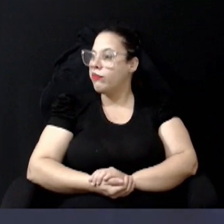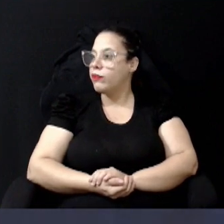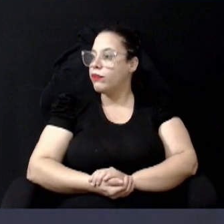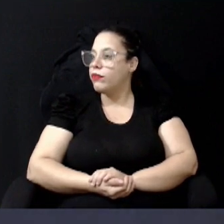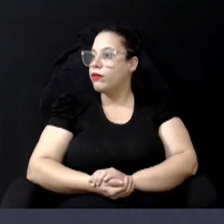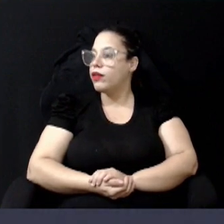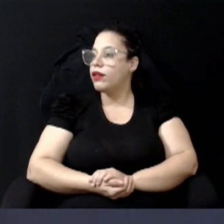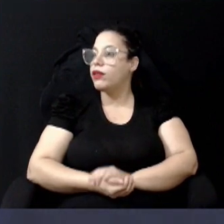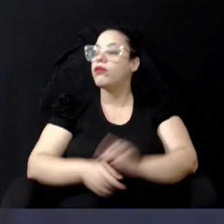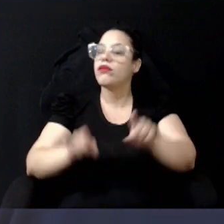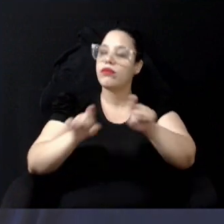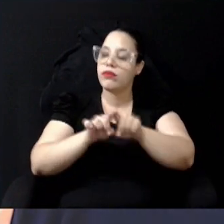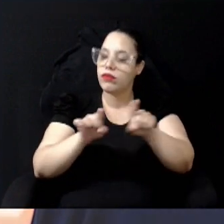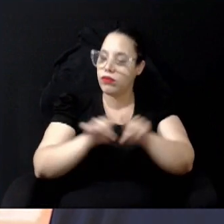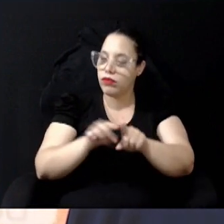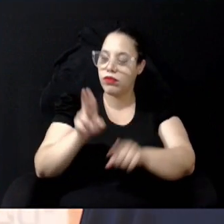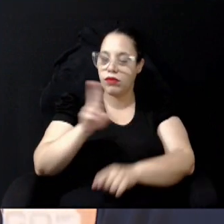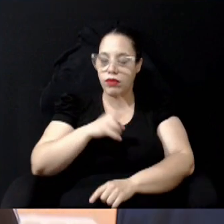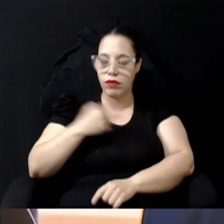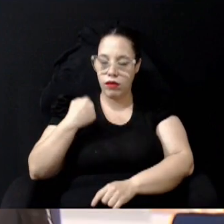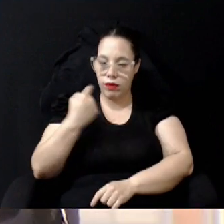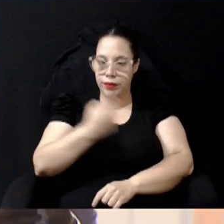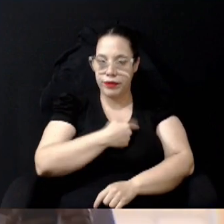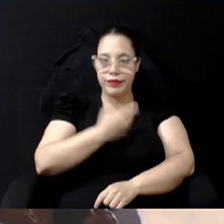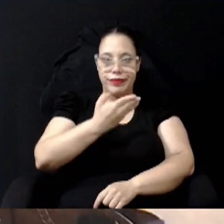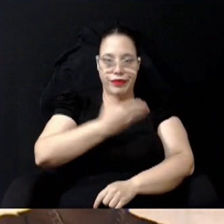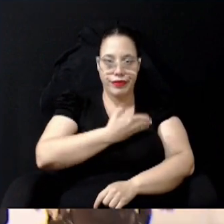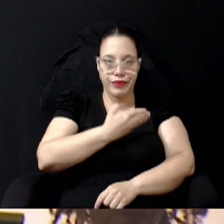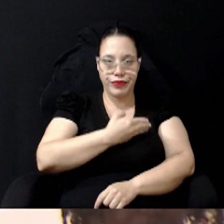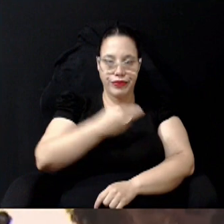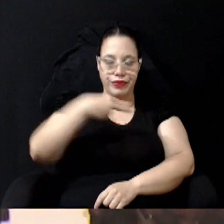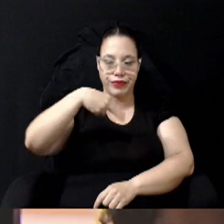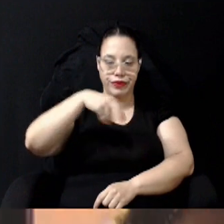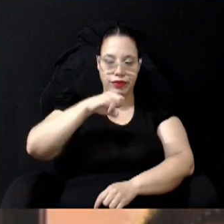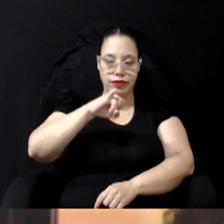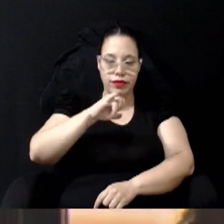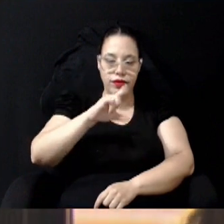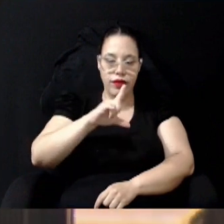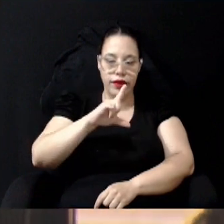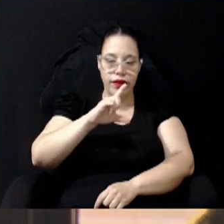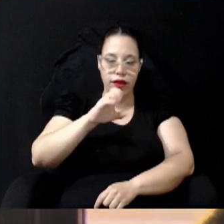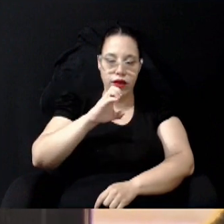Também a nossa querida Nilcena,